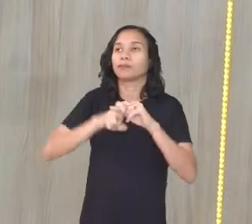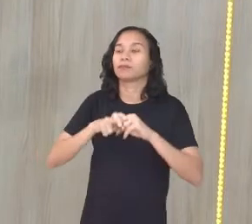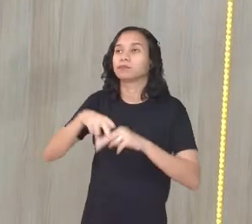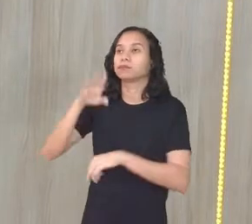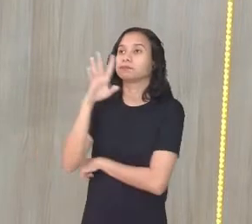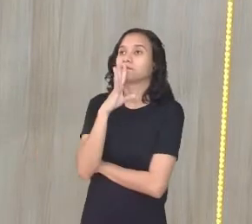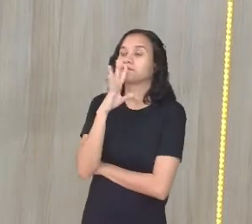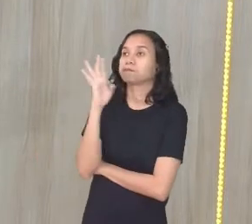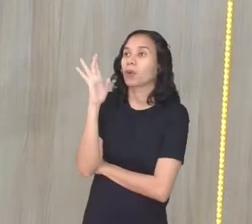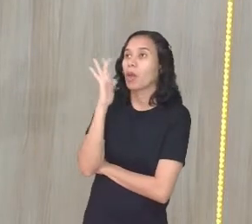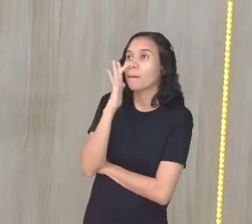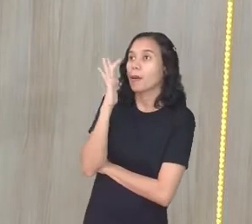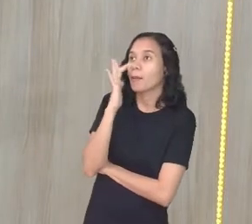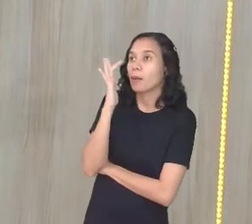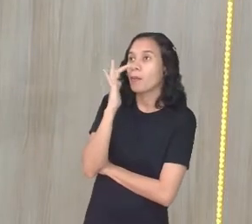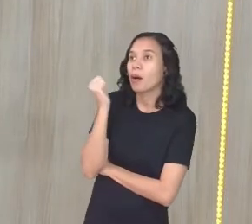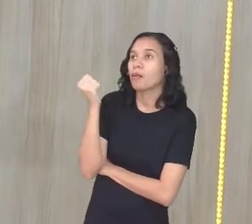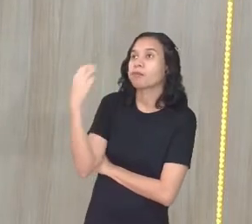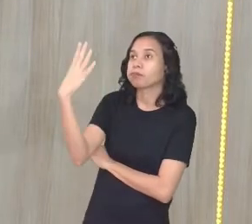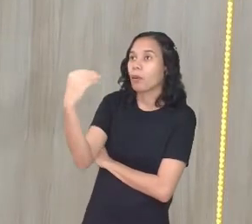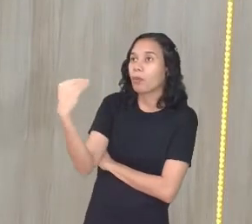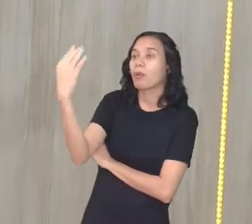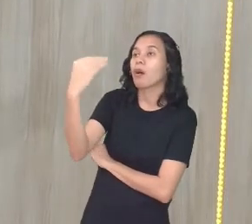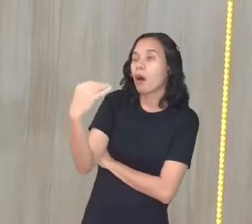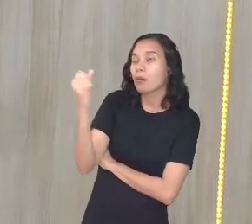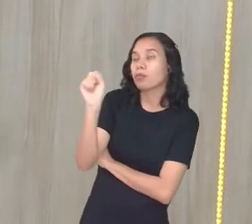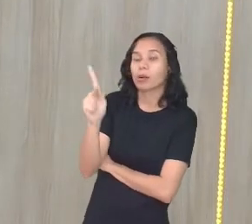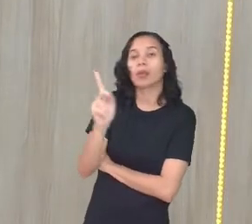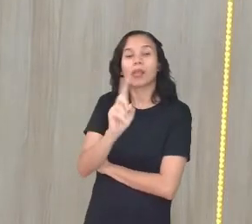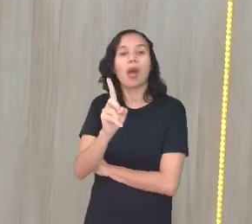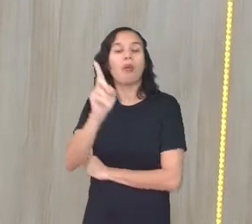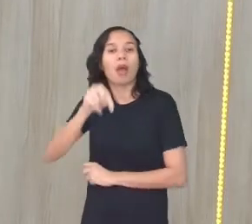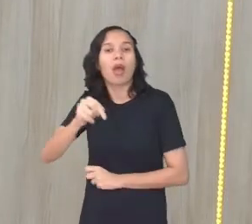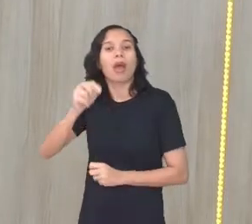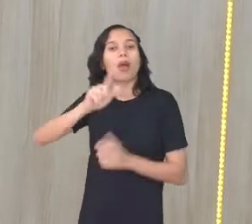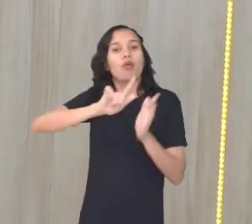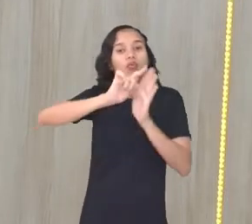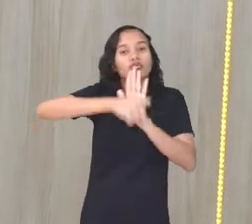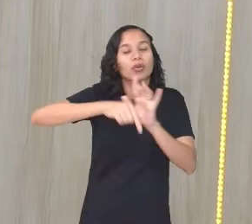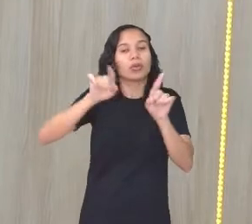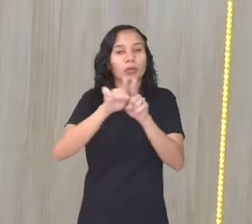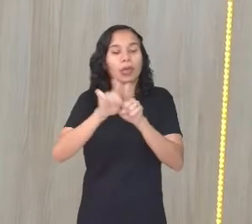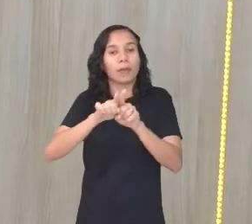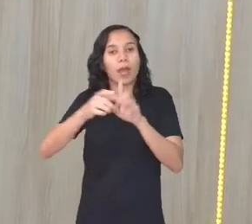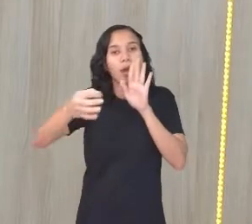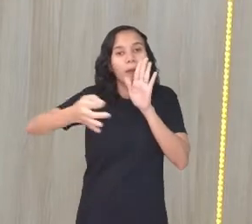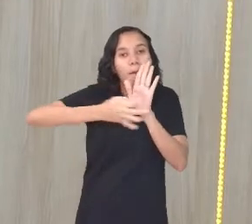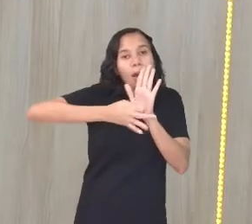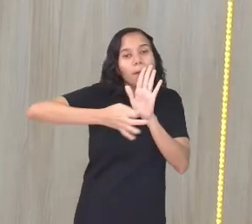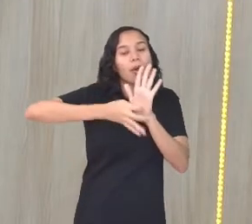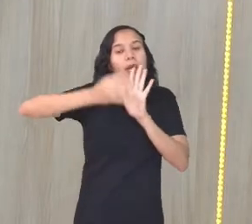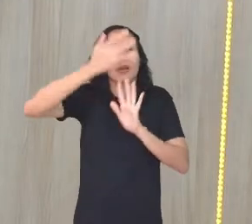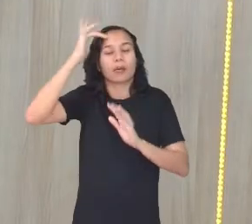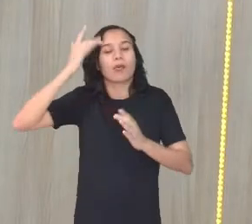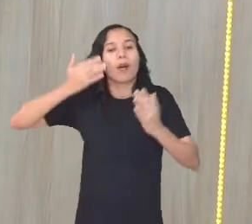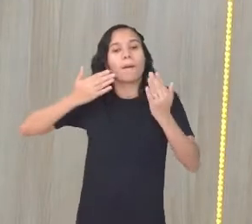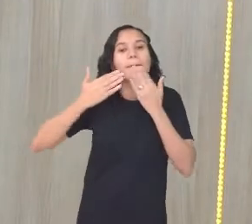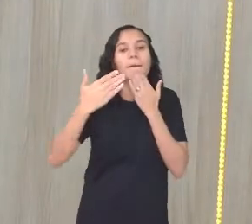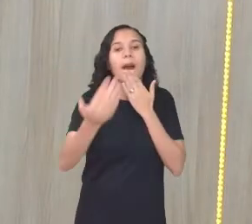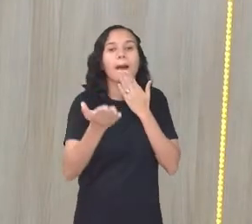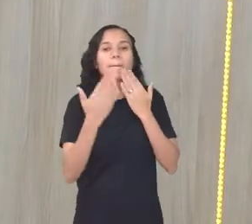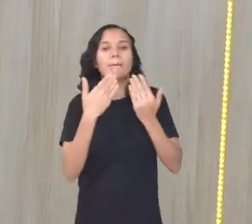um conto, onde você só ouve uma narração. Não, é um gênero também argumentativo, então